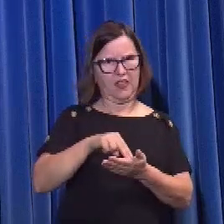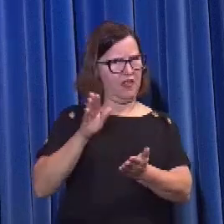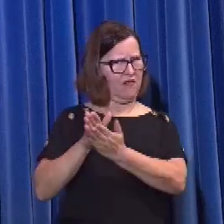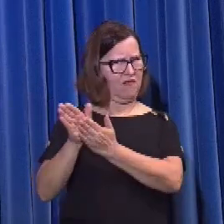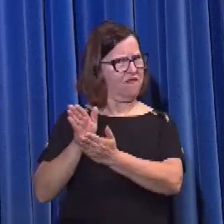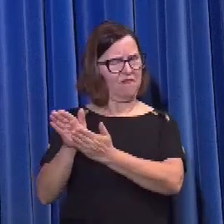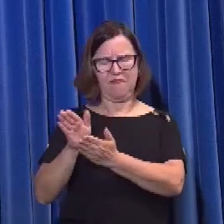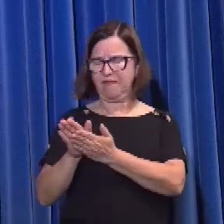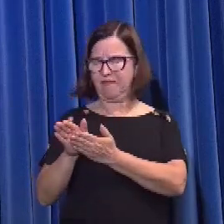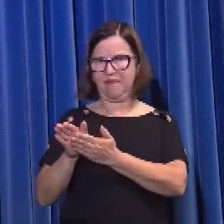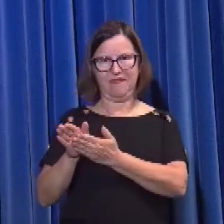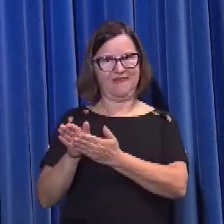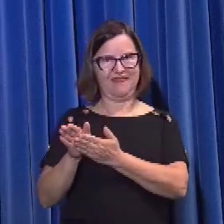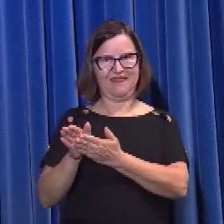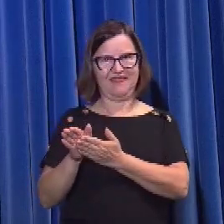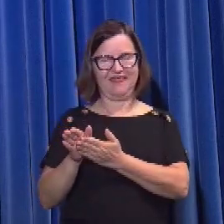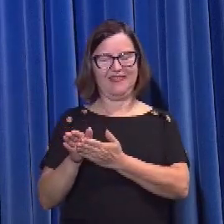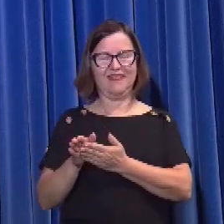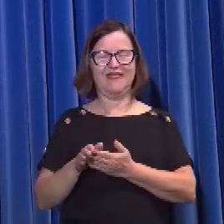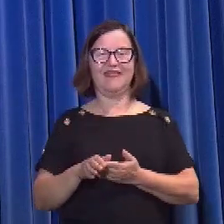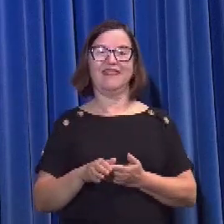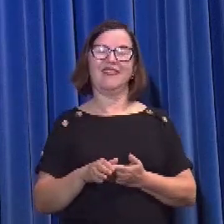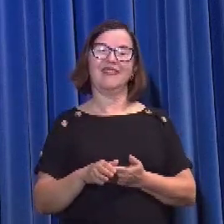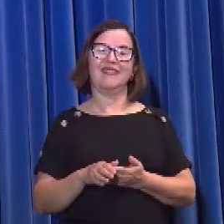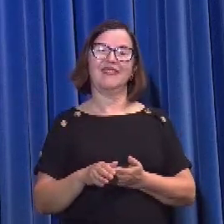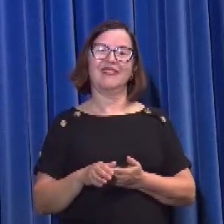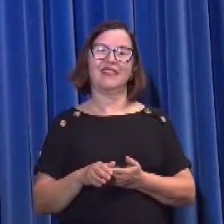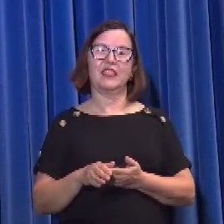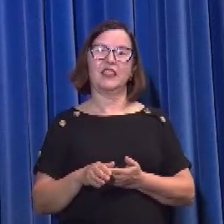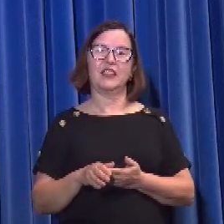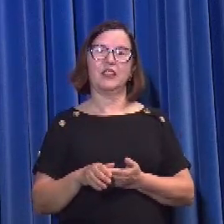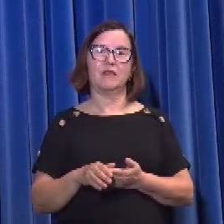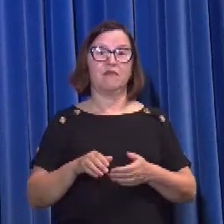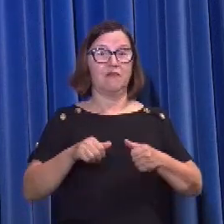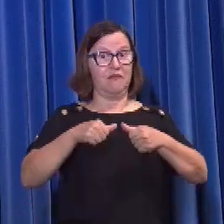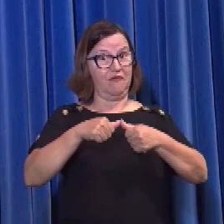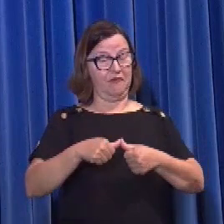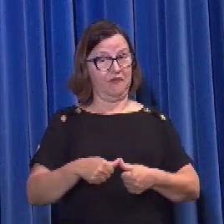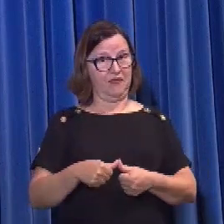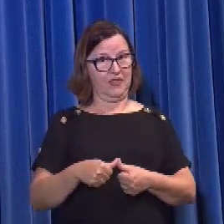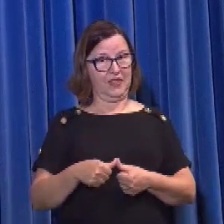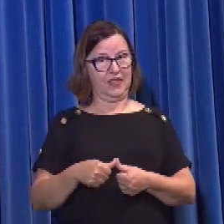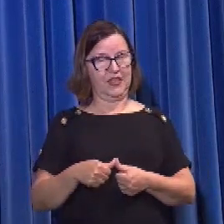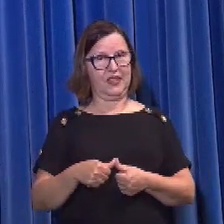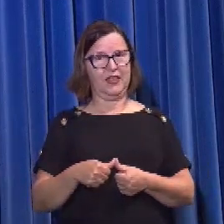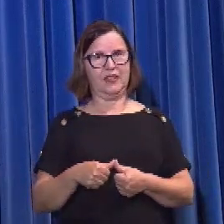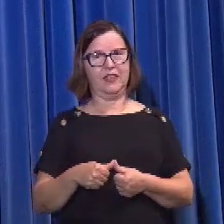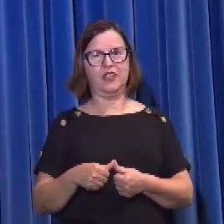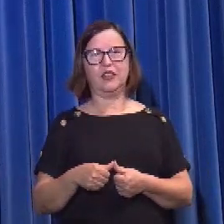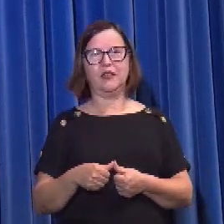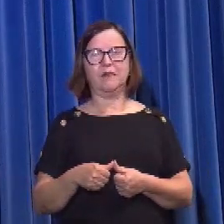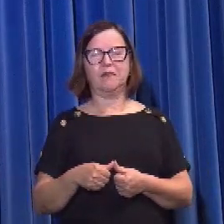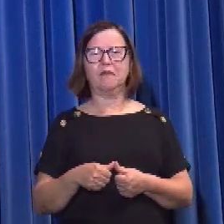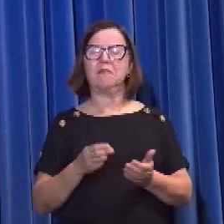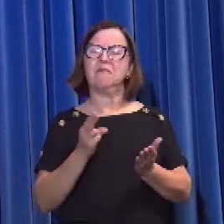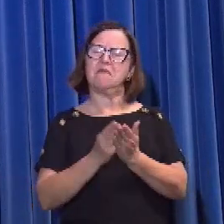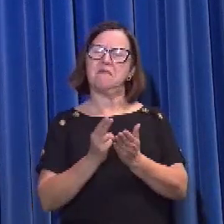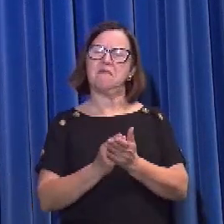fugir. O outro significado é preservar, sob desgraças e